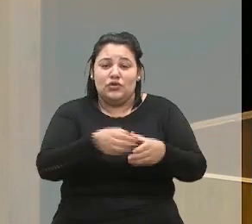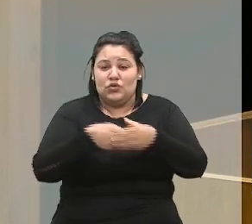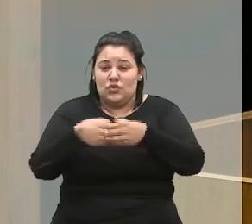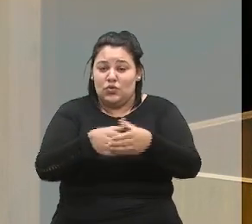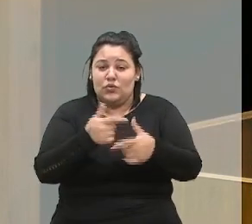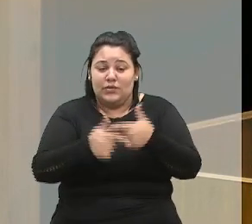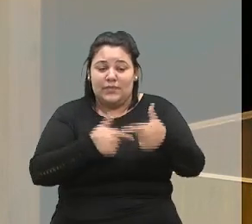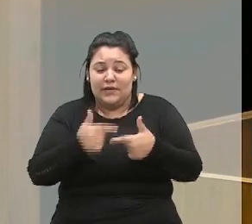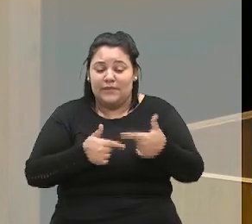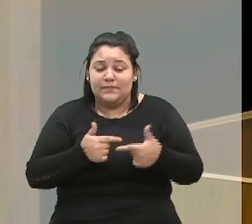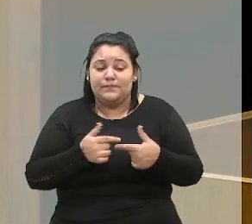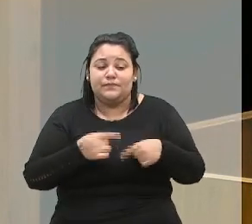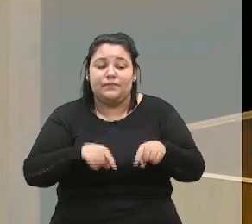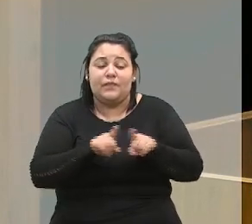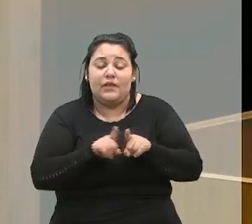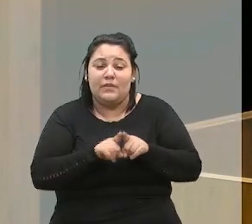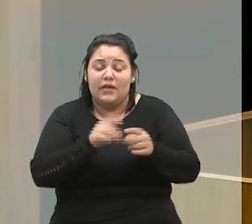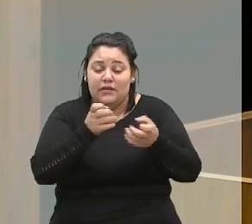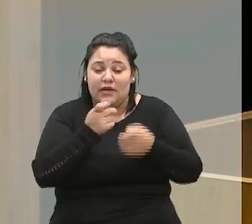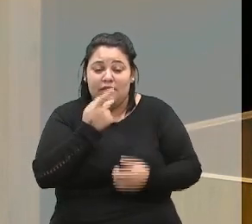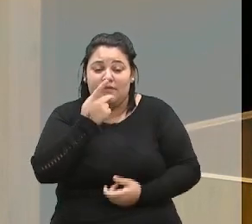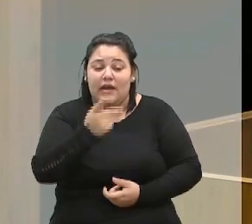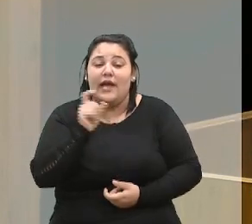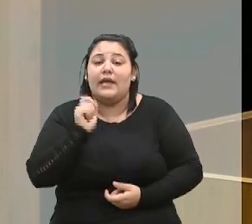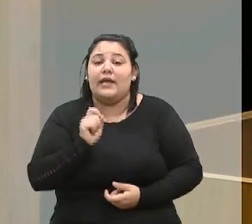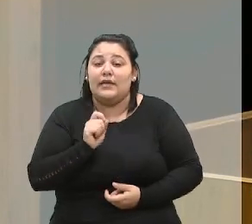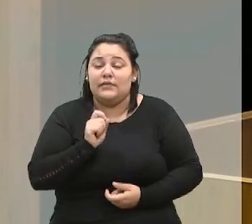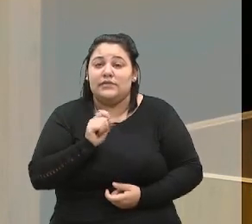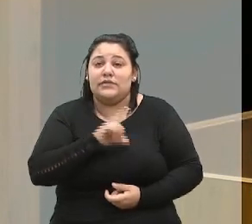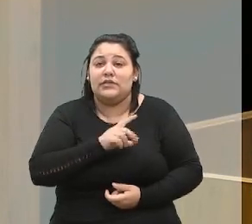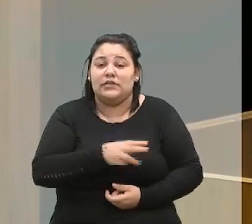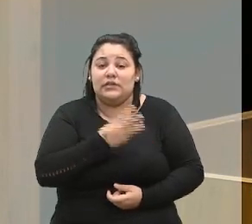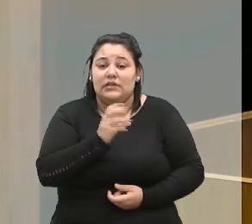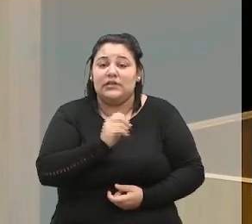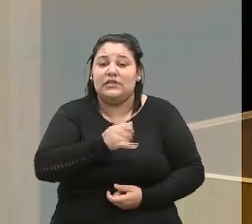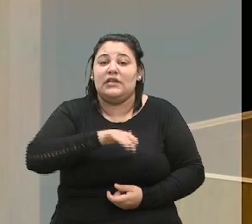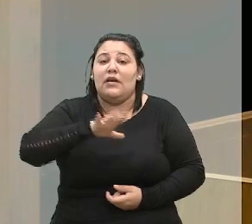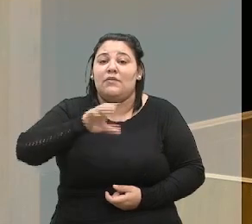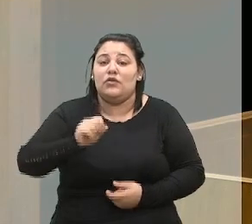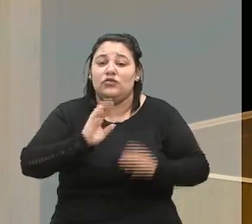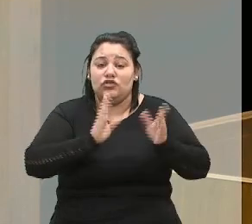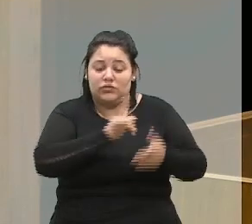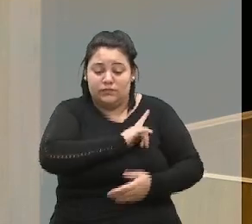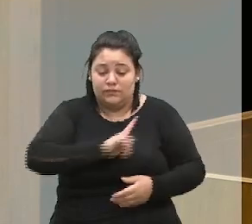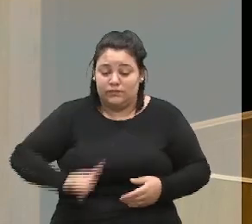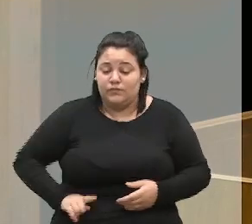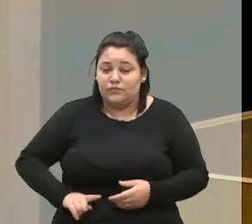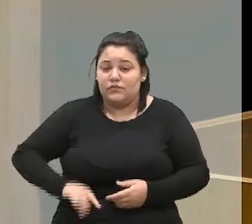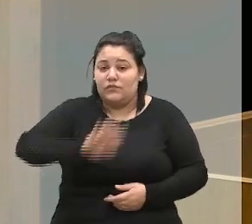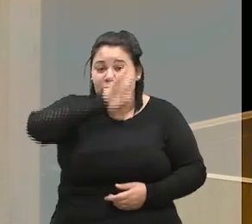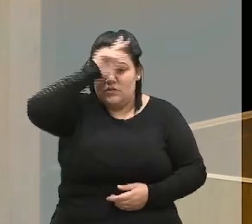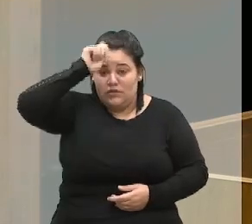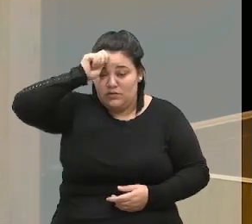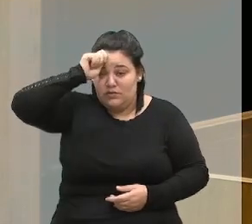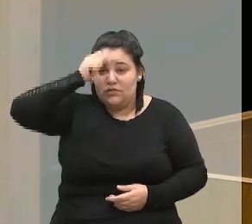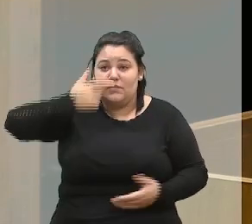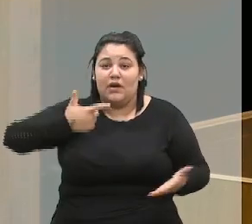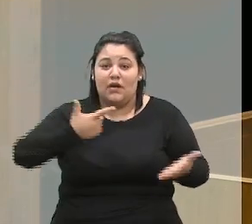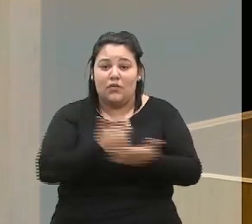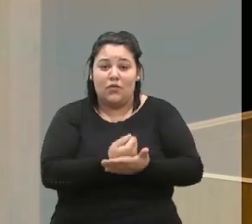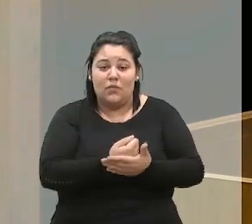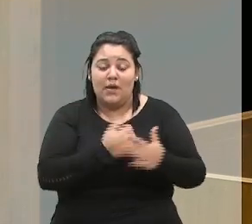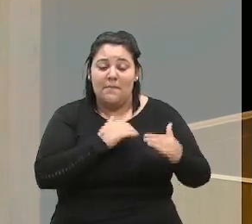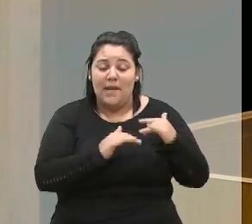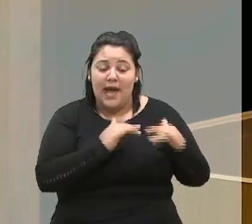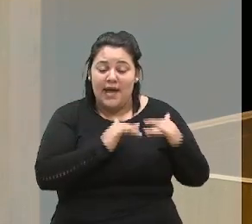e também eu quero dizer que são 30 milhões já do governo municipal para compra de máquina,